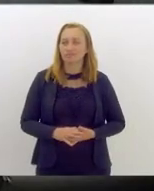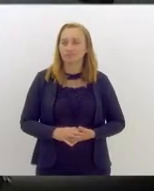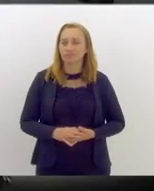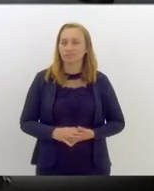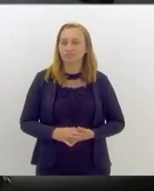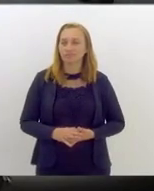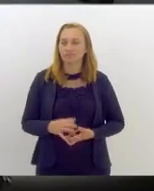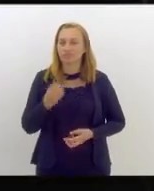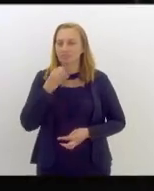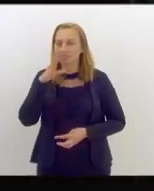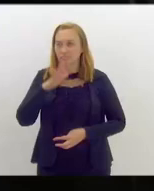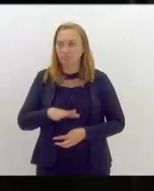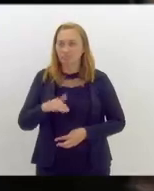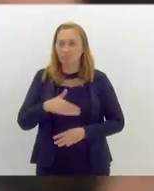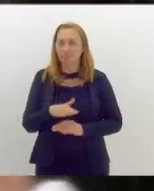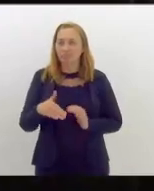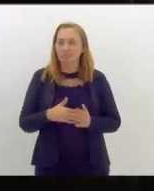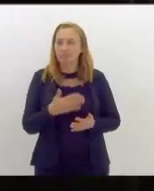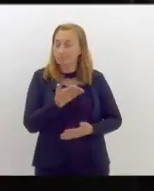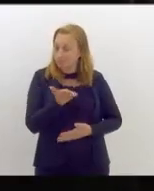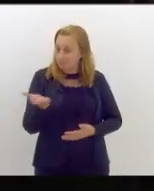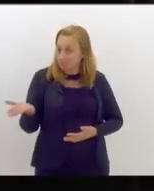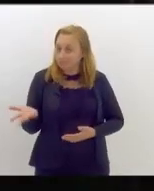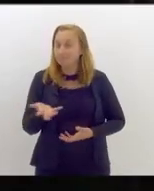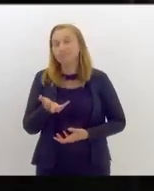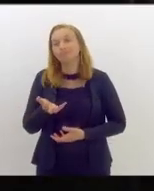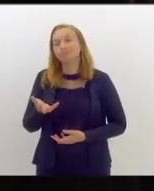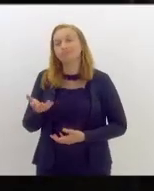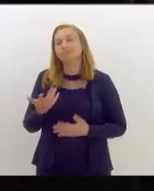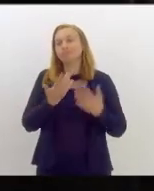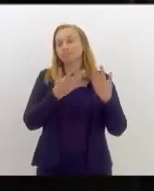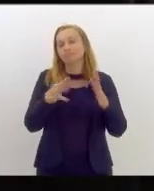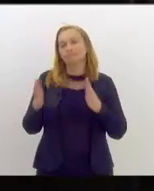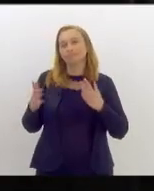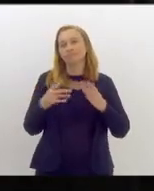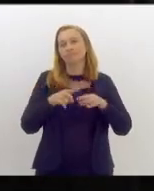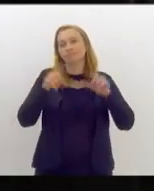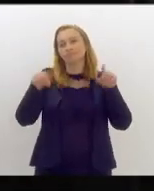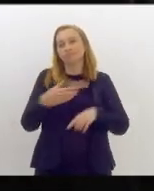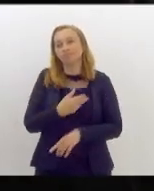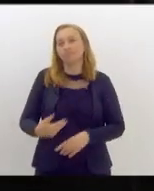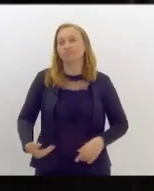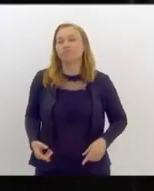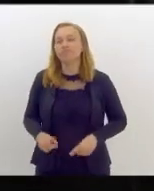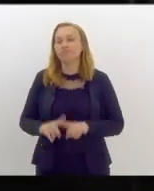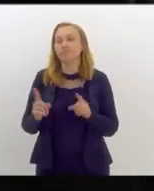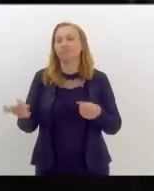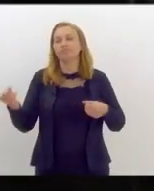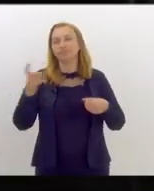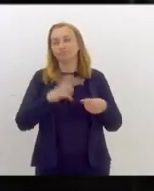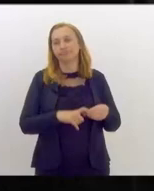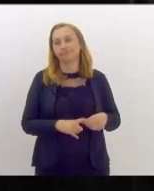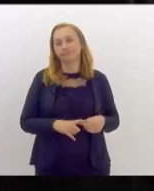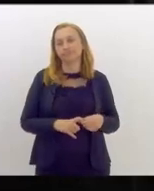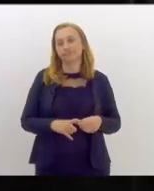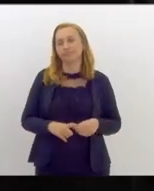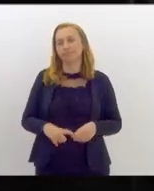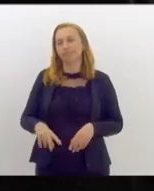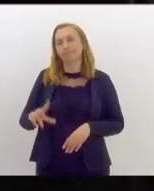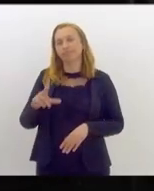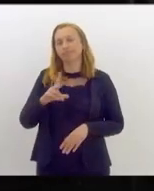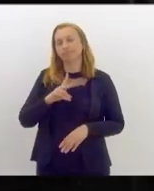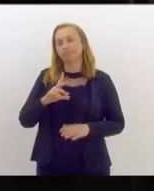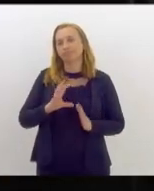Boa tarde a todas e todos eu quero aqui cumprimentar os servidores Mas quero voltar na minha origem partidária